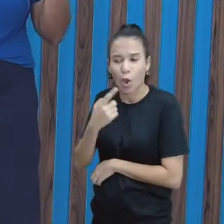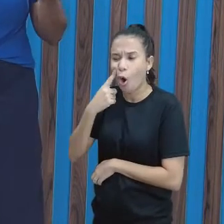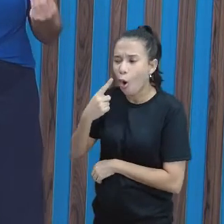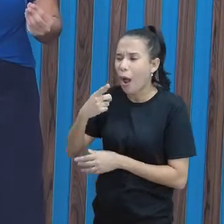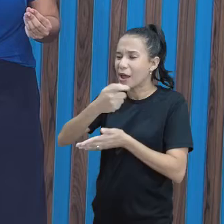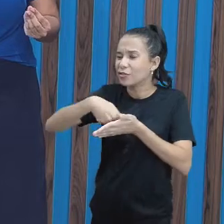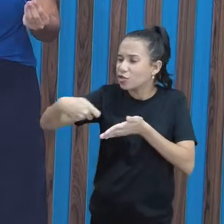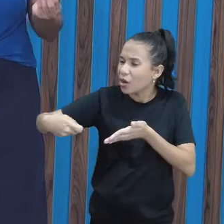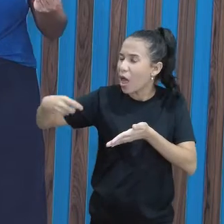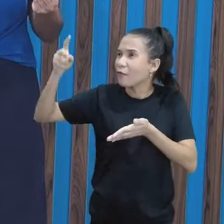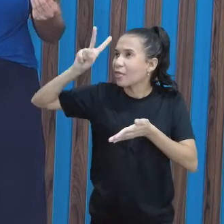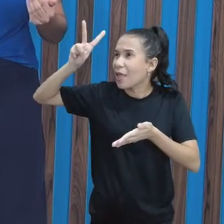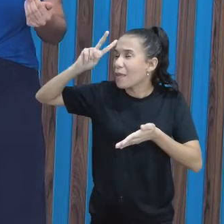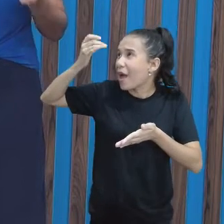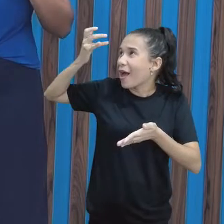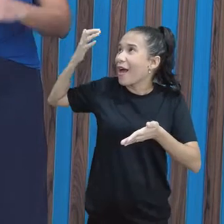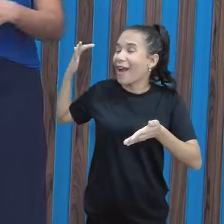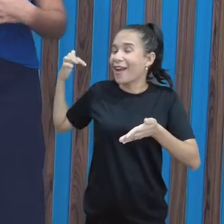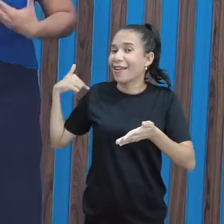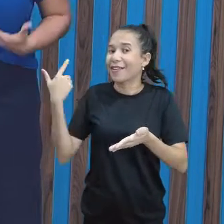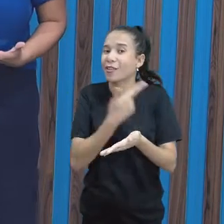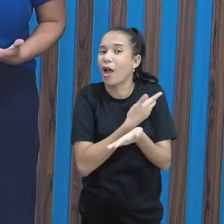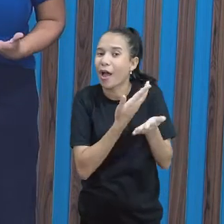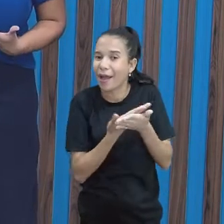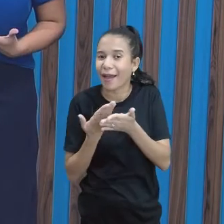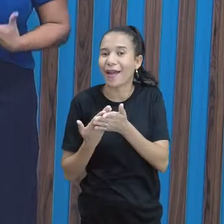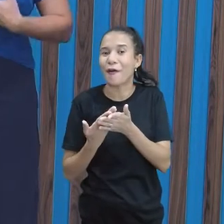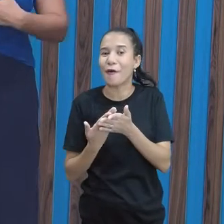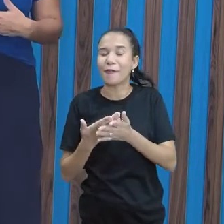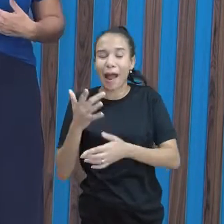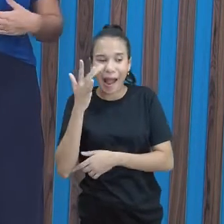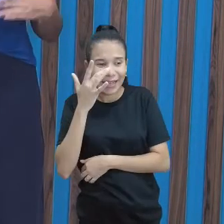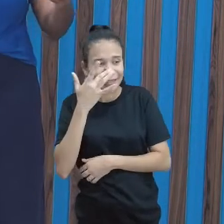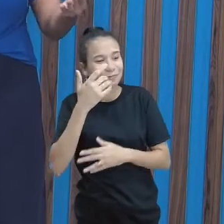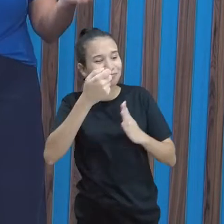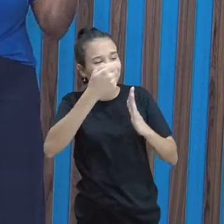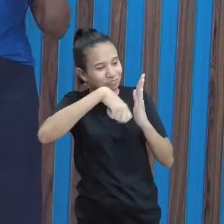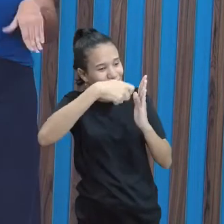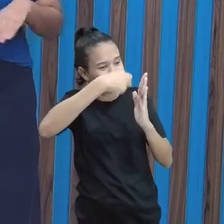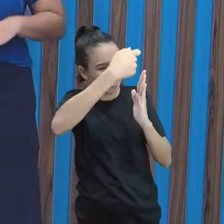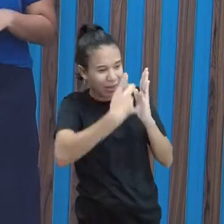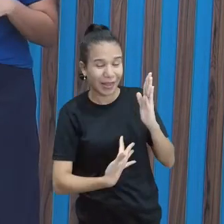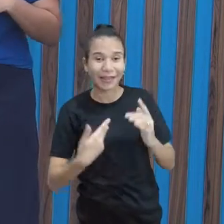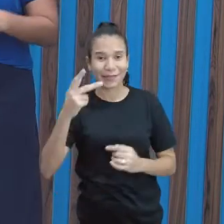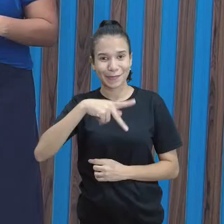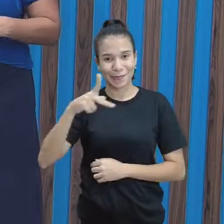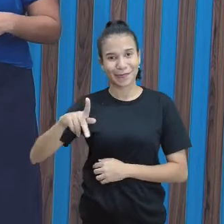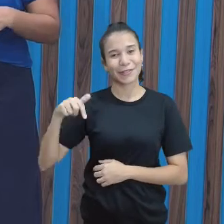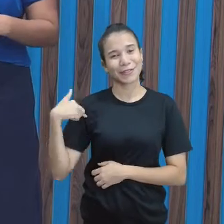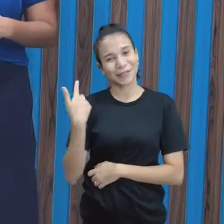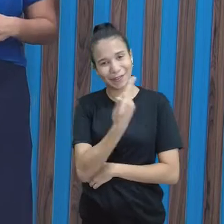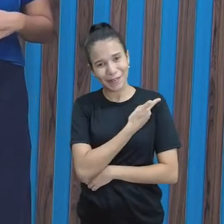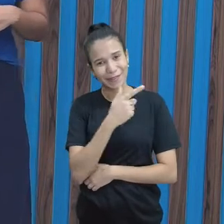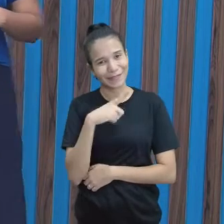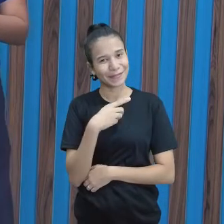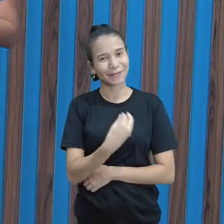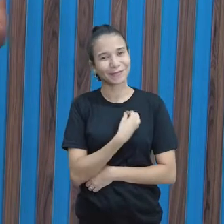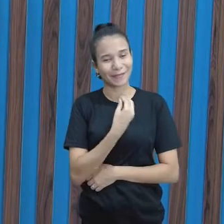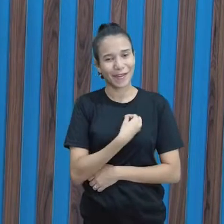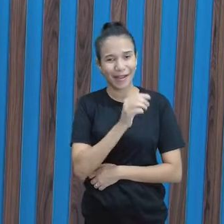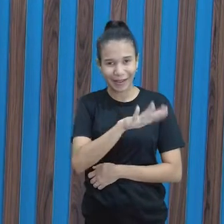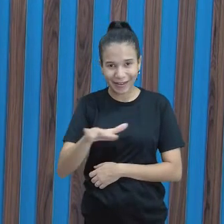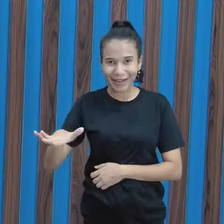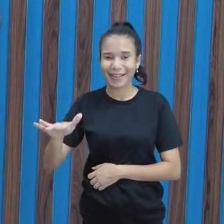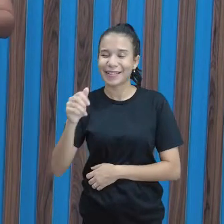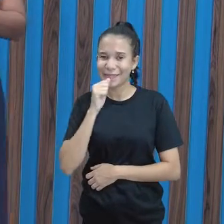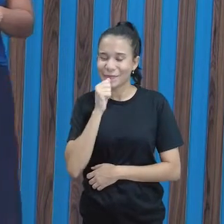lembrança da infância e aí ao longo das aulas a gente vai apreciar os relatos dos nossos queridos professores sobre suas infâncias.